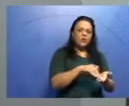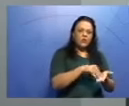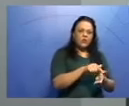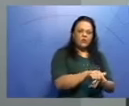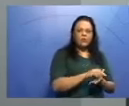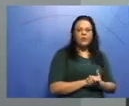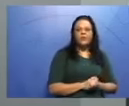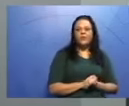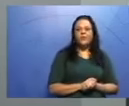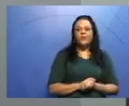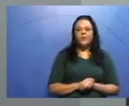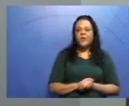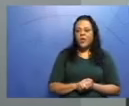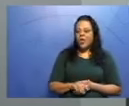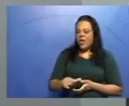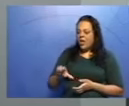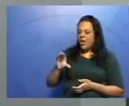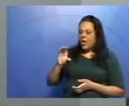E